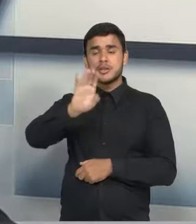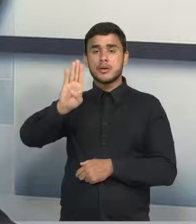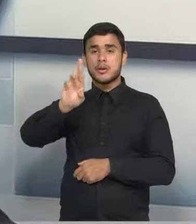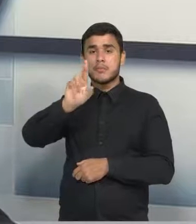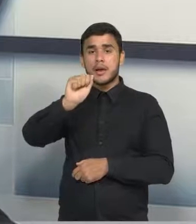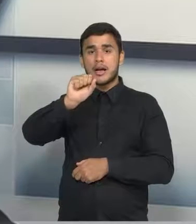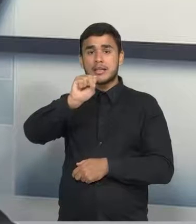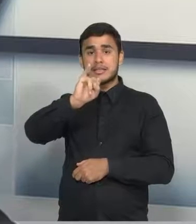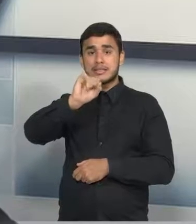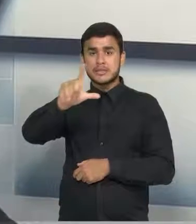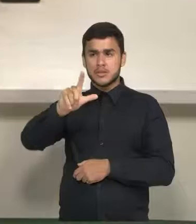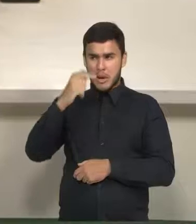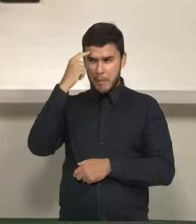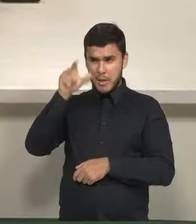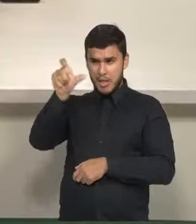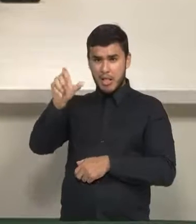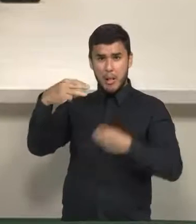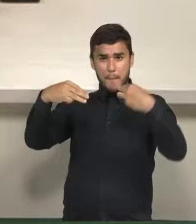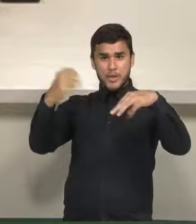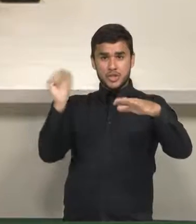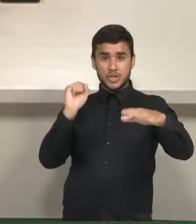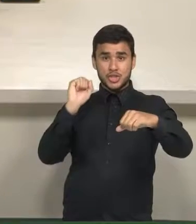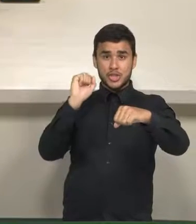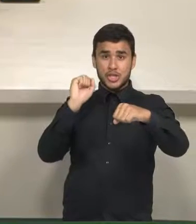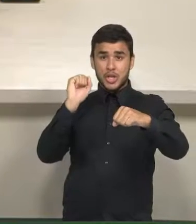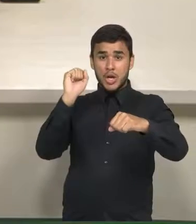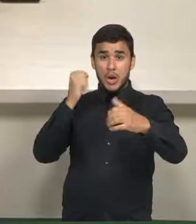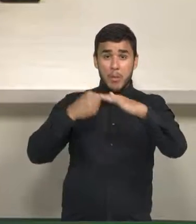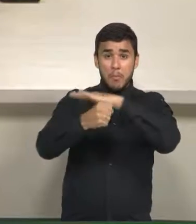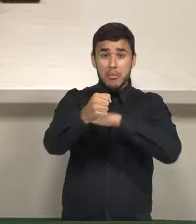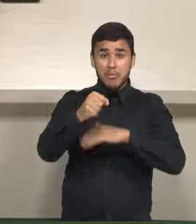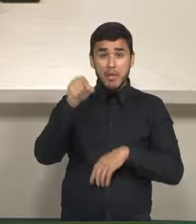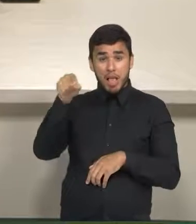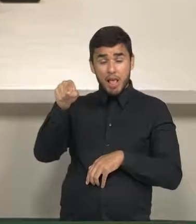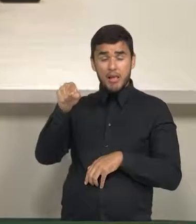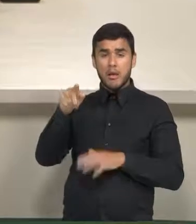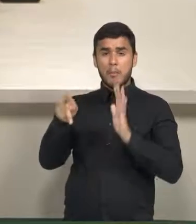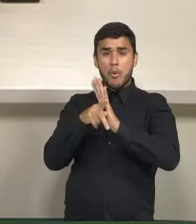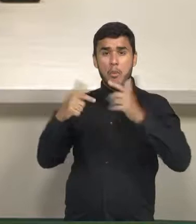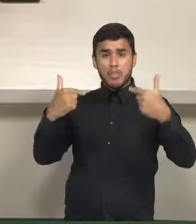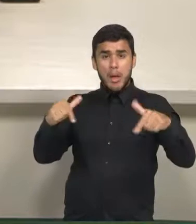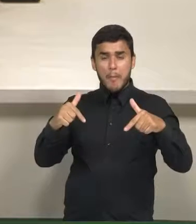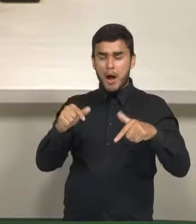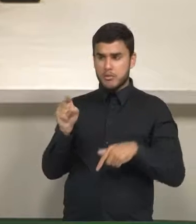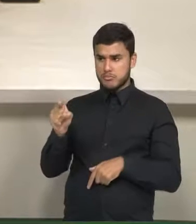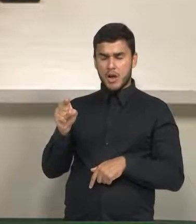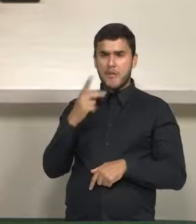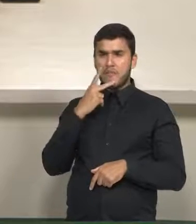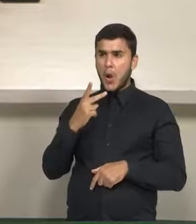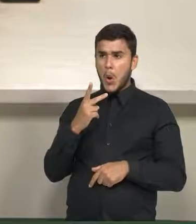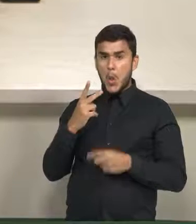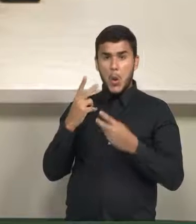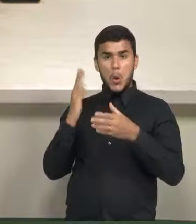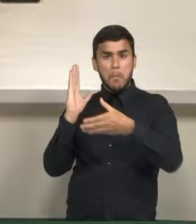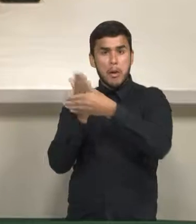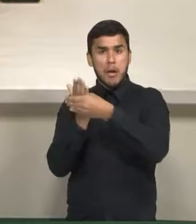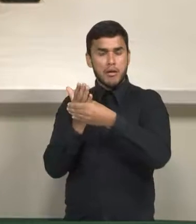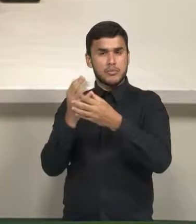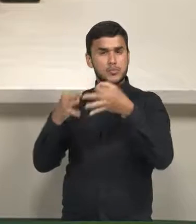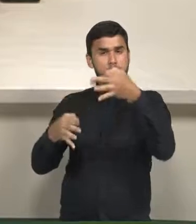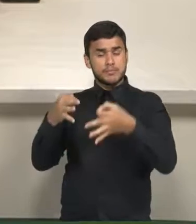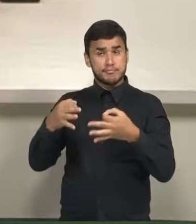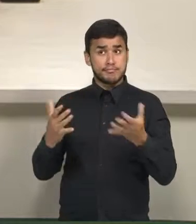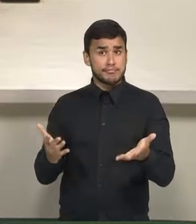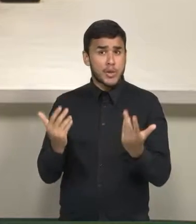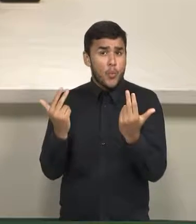processo positivo do lado dela. Ameaçaram a justiça brasileira e ela colocou muito claro que é inadmissível. Quando ela disse que é inadmissível,